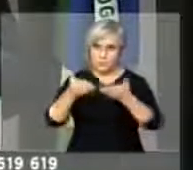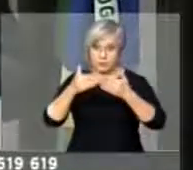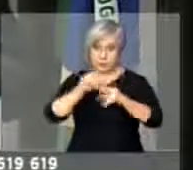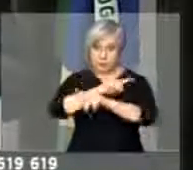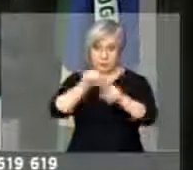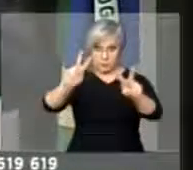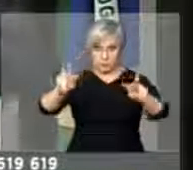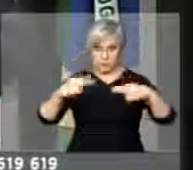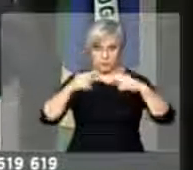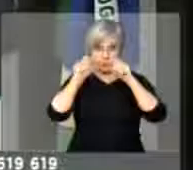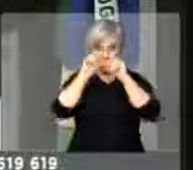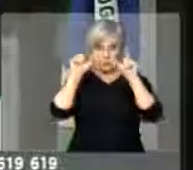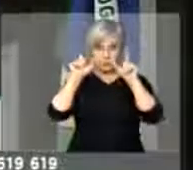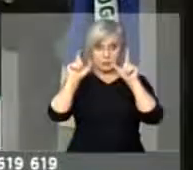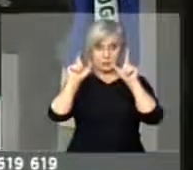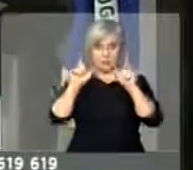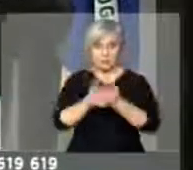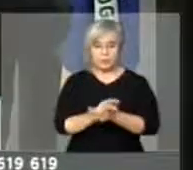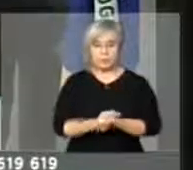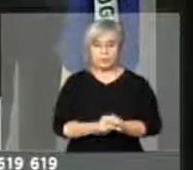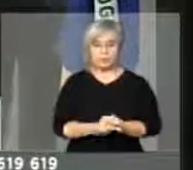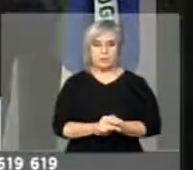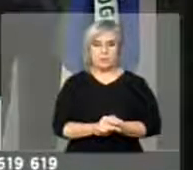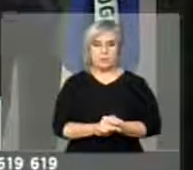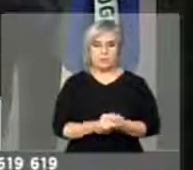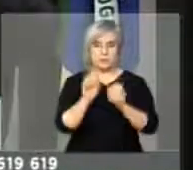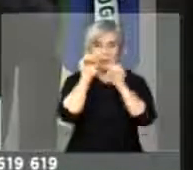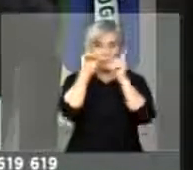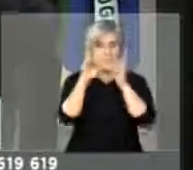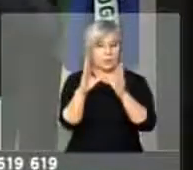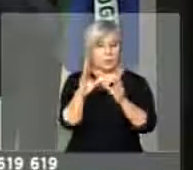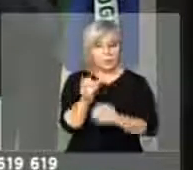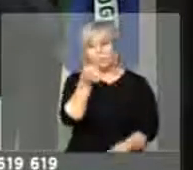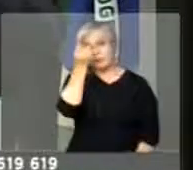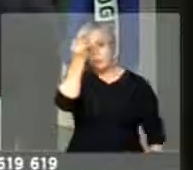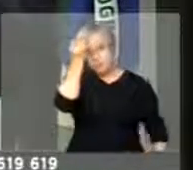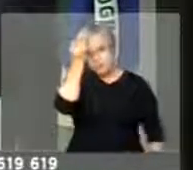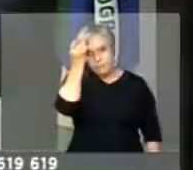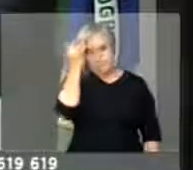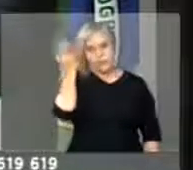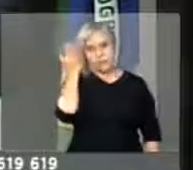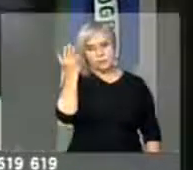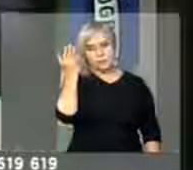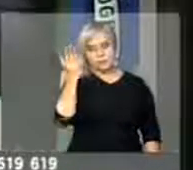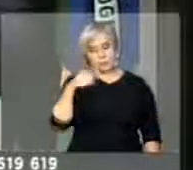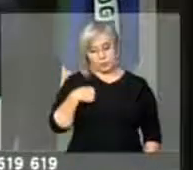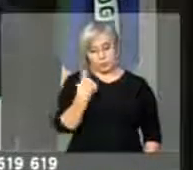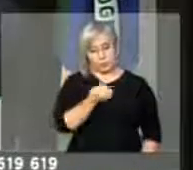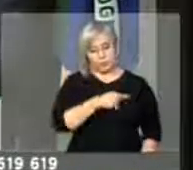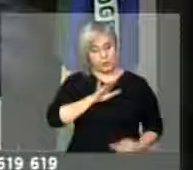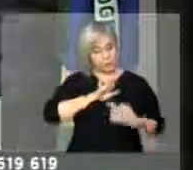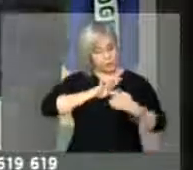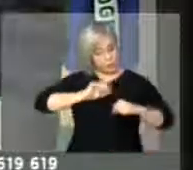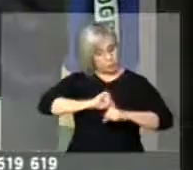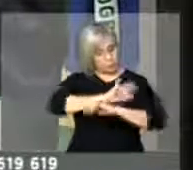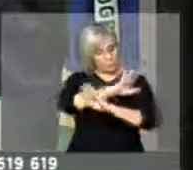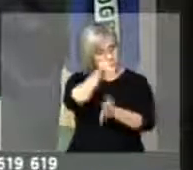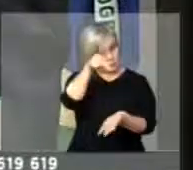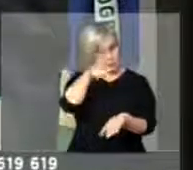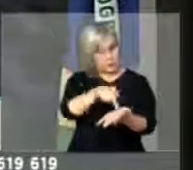me ouvindo, hoje é muito fácil, porque nós temos a transparência em tempo